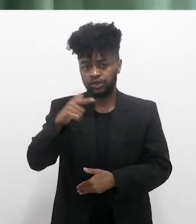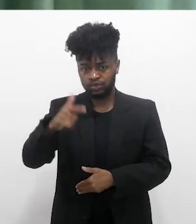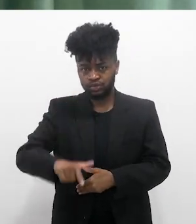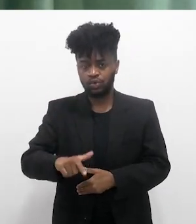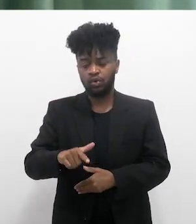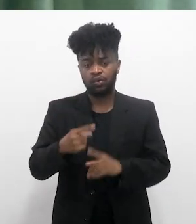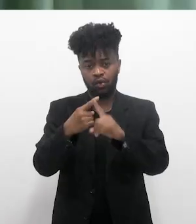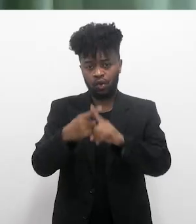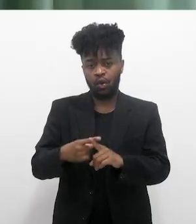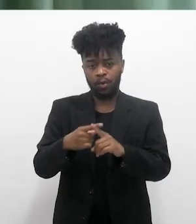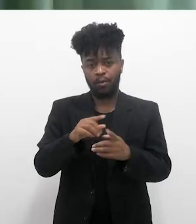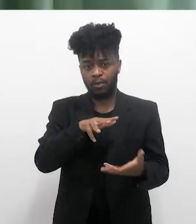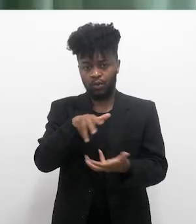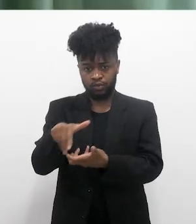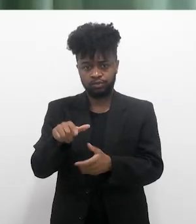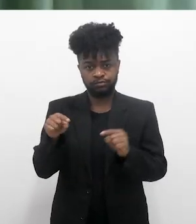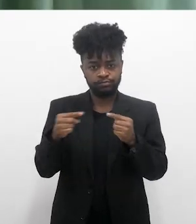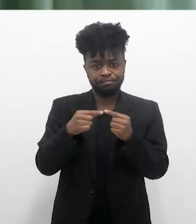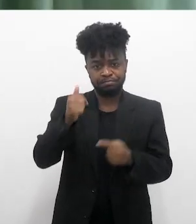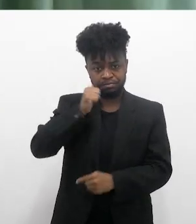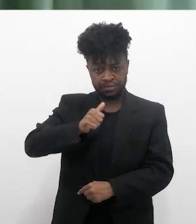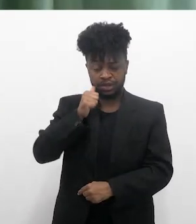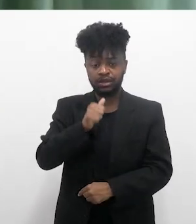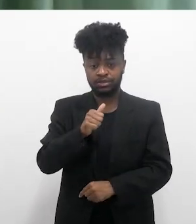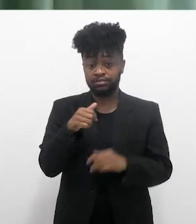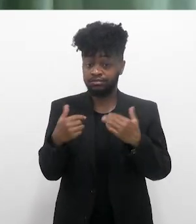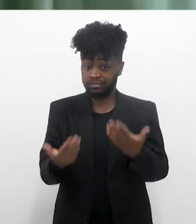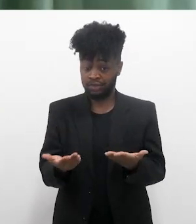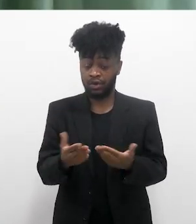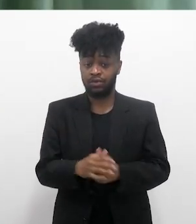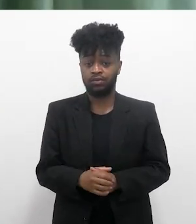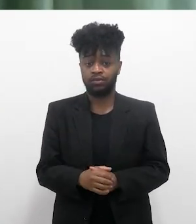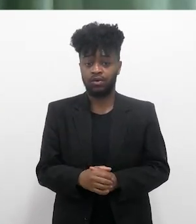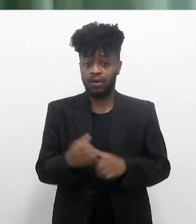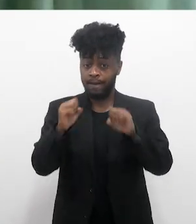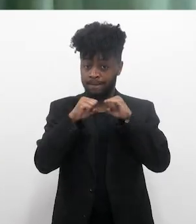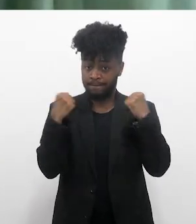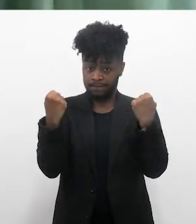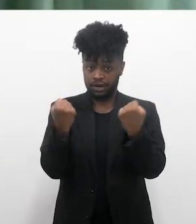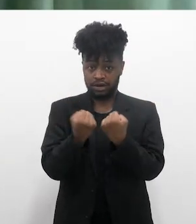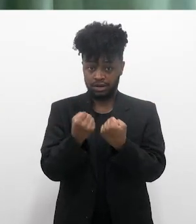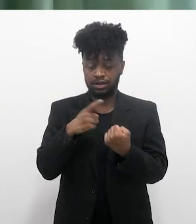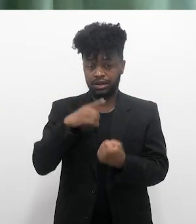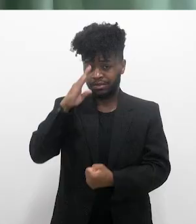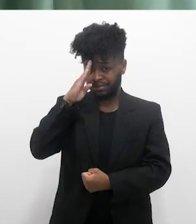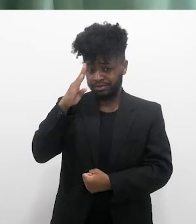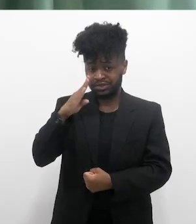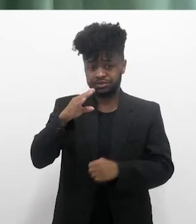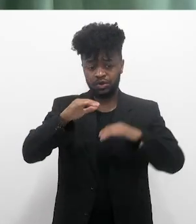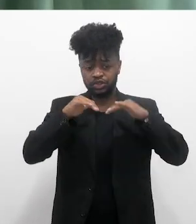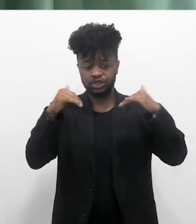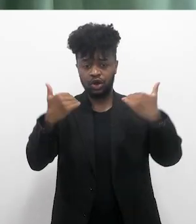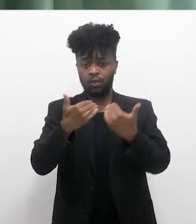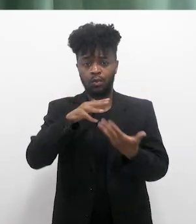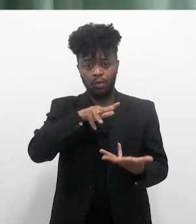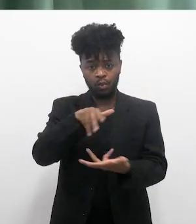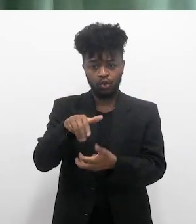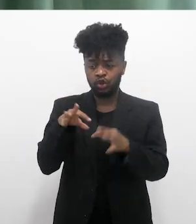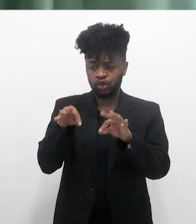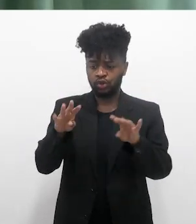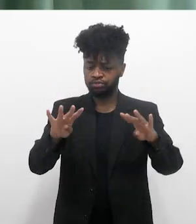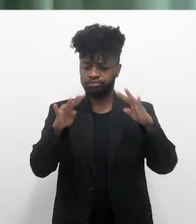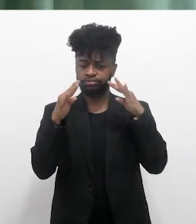Mundo que vem por aí, feminina. Sim. Entendeu? Então... Maracanã, o maior estádio do mundo, o mundo inteiro fala do